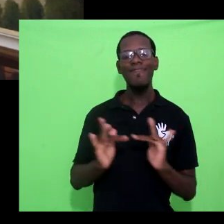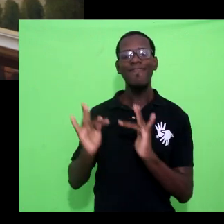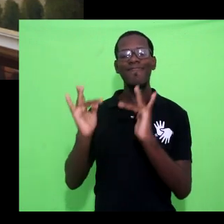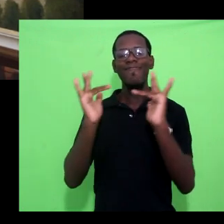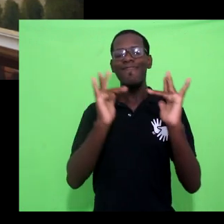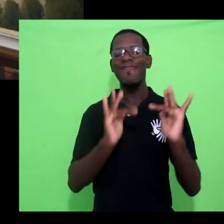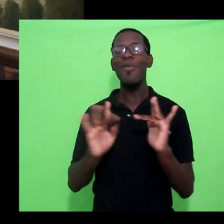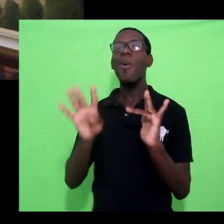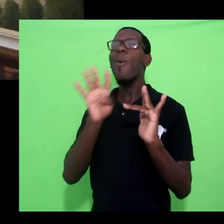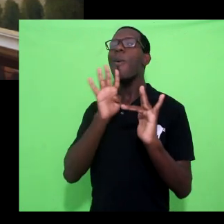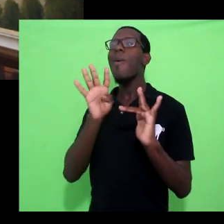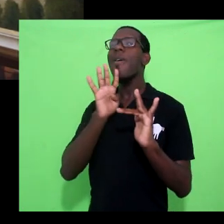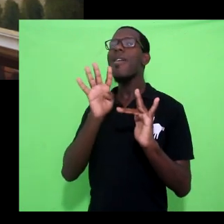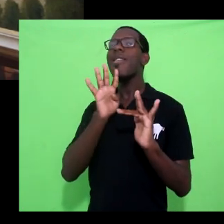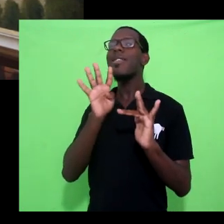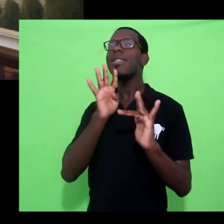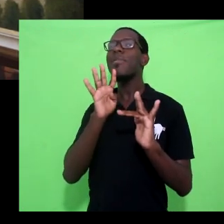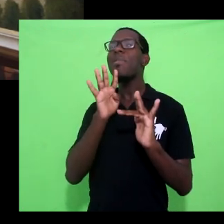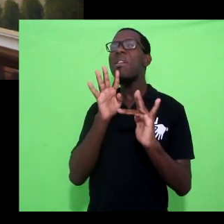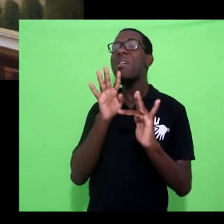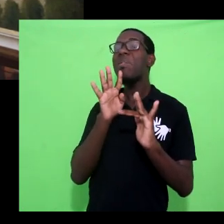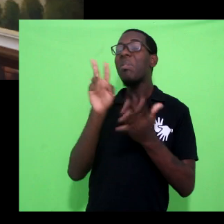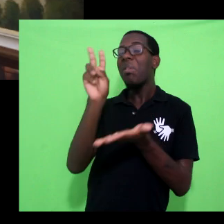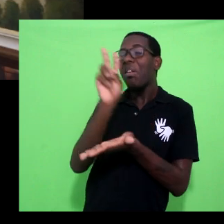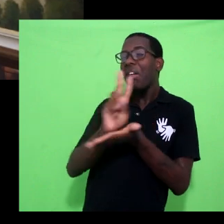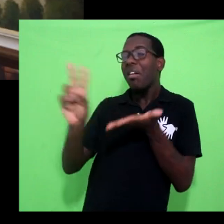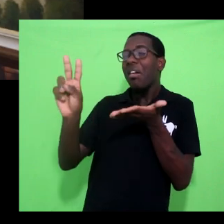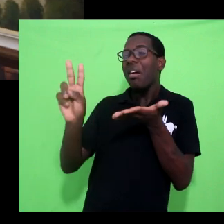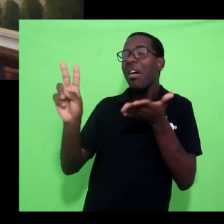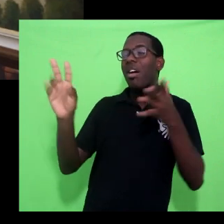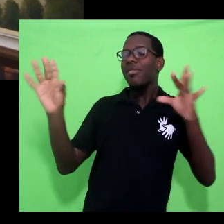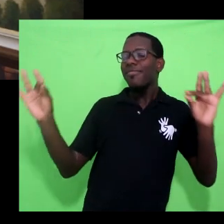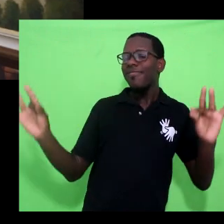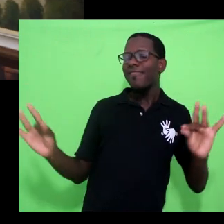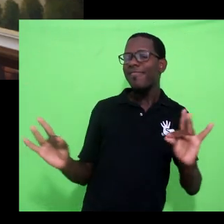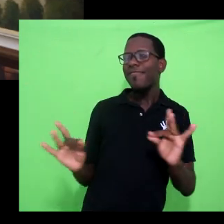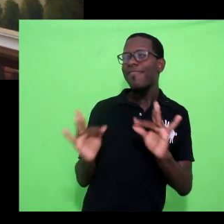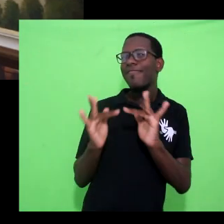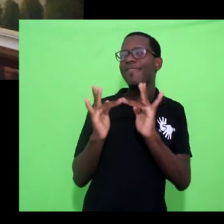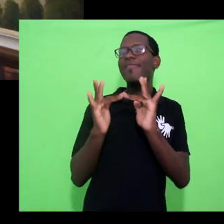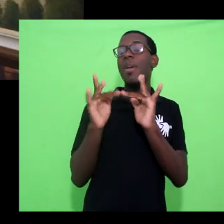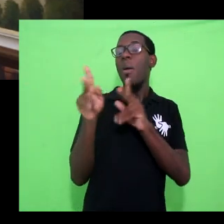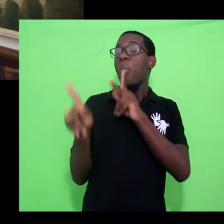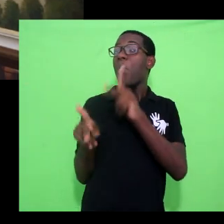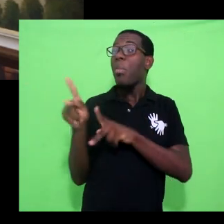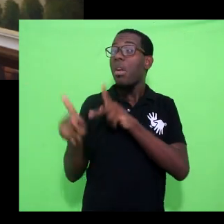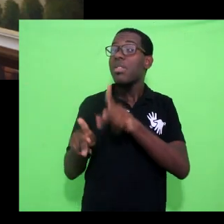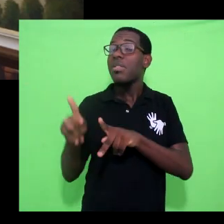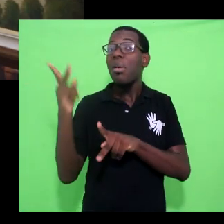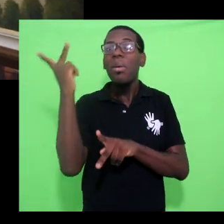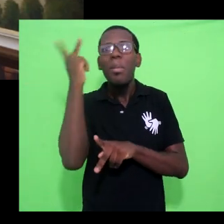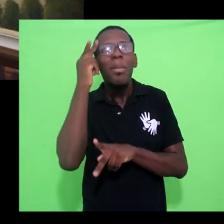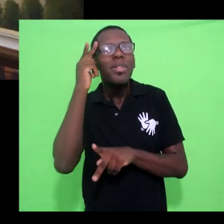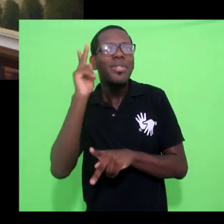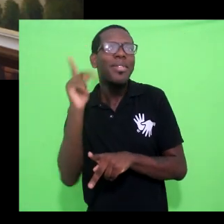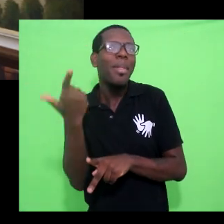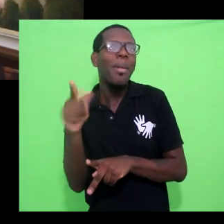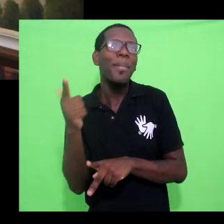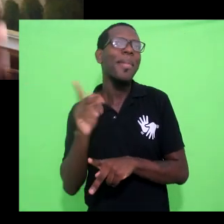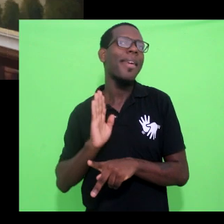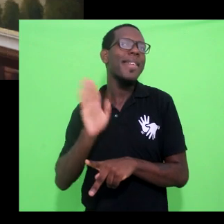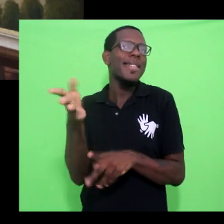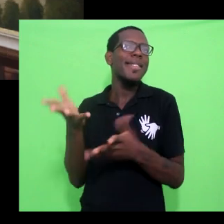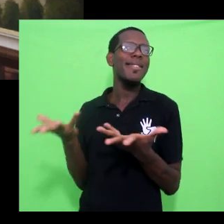que não são historiadoras, né, ou geógrafas, elas podem, através do Instituto, fazer essa ponte, que vai ligar o conhecimento acadêmico,